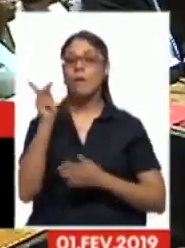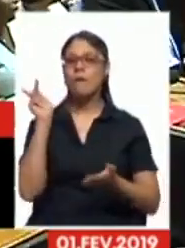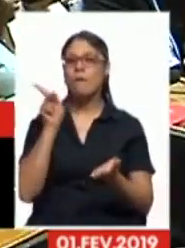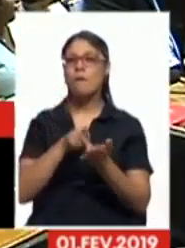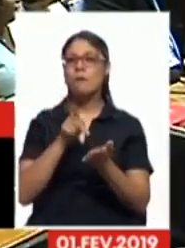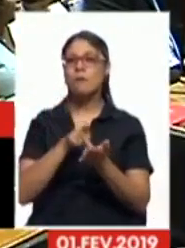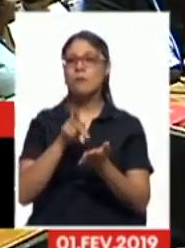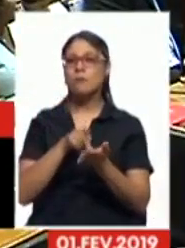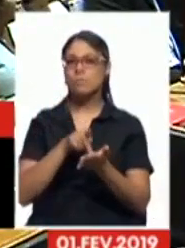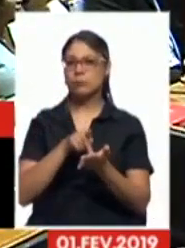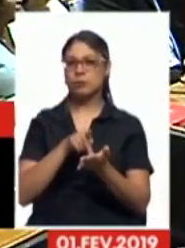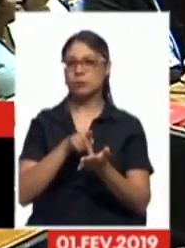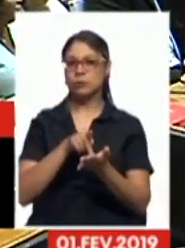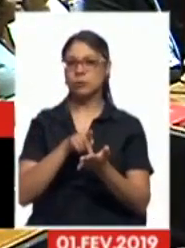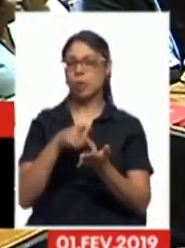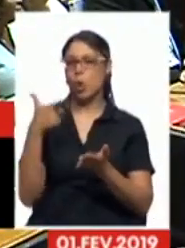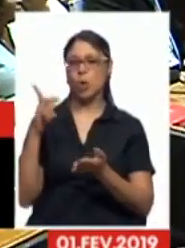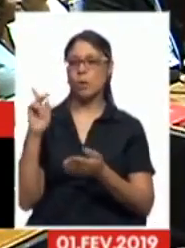sem intermediários.